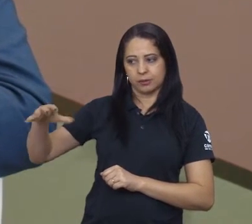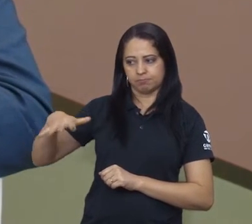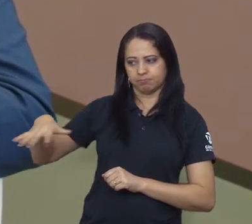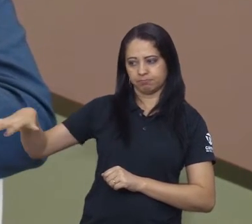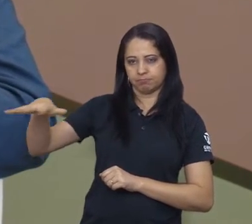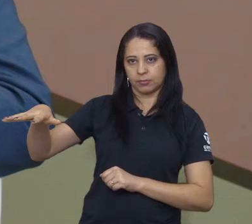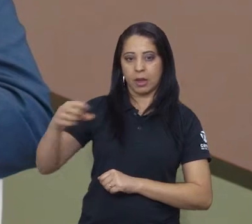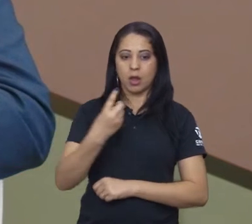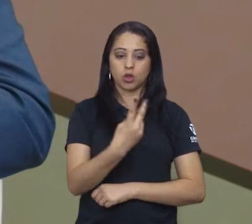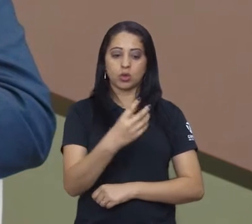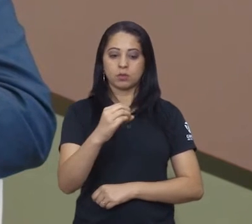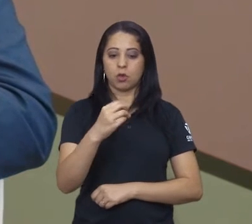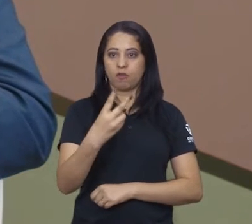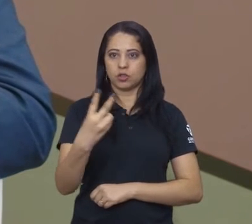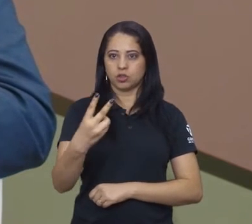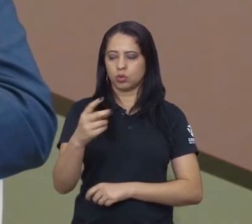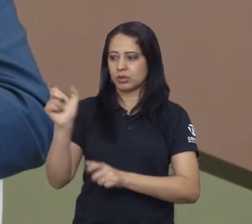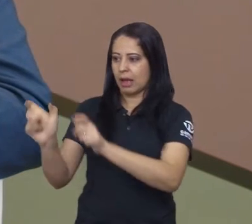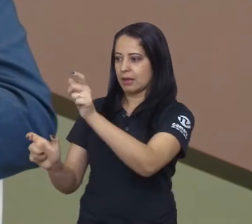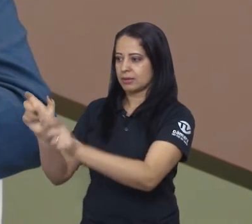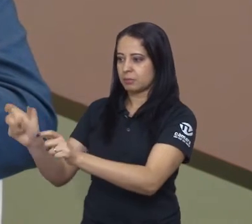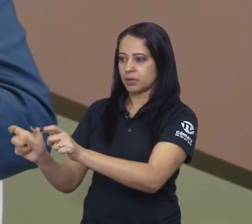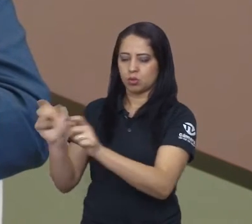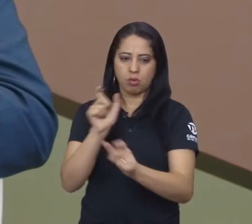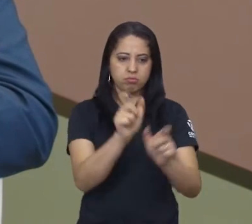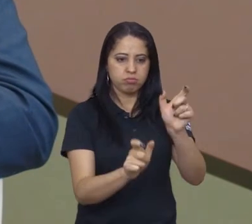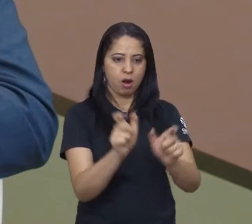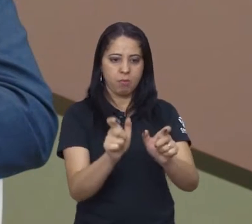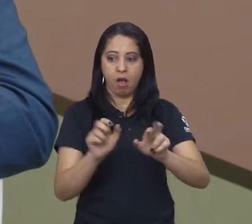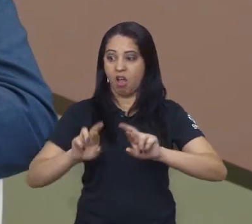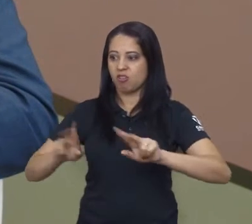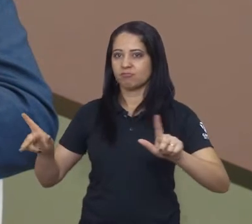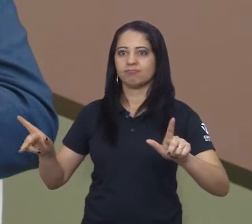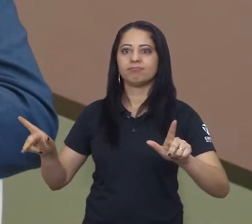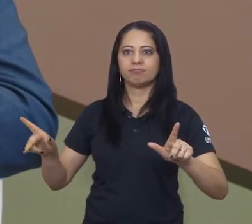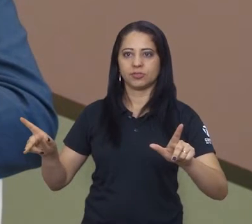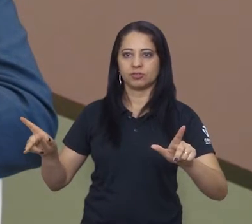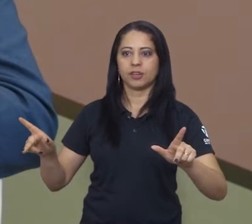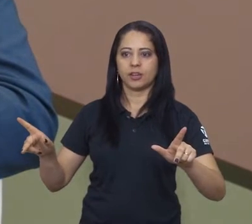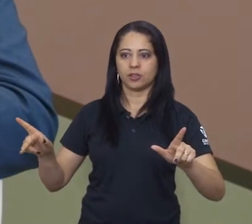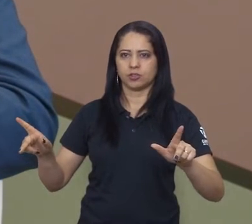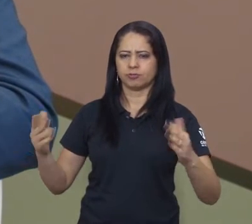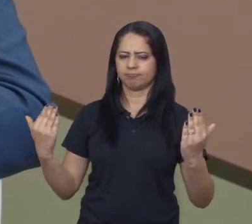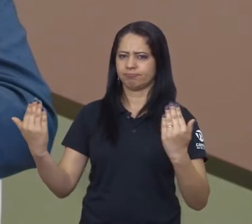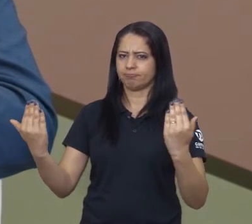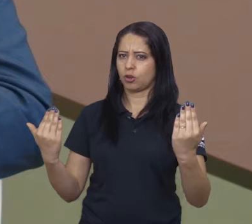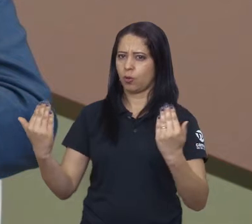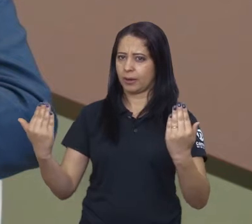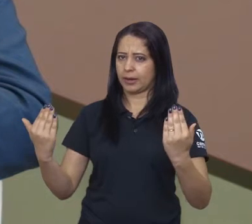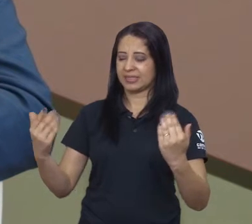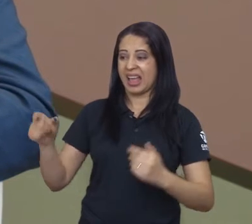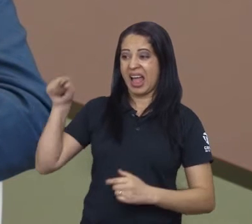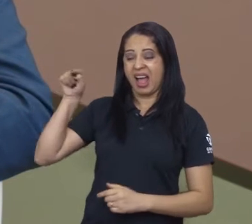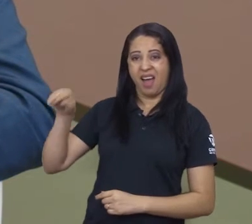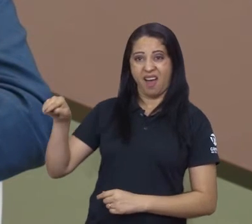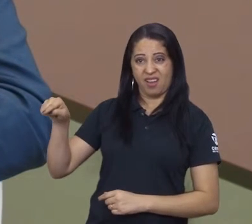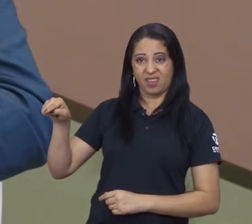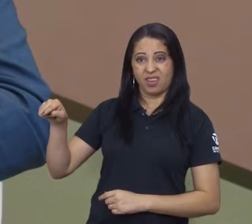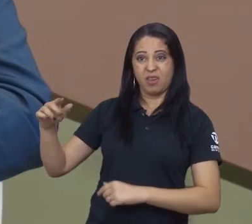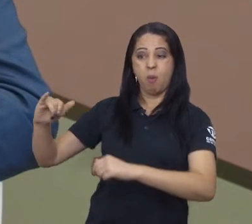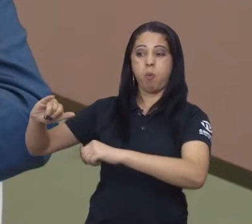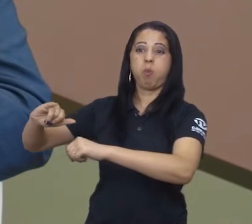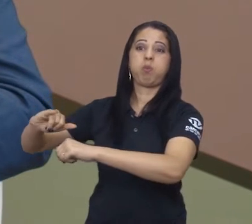2022 numa praia você vai ver uma grande diferença sim o qu o número de sobrepeso em